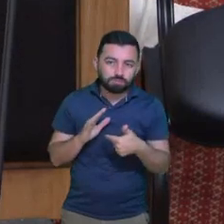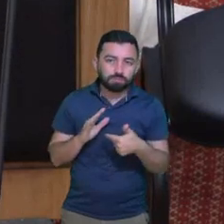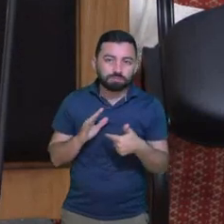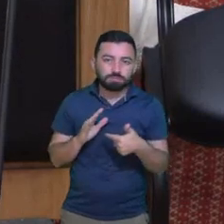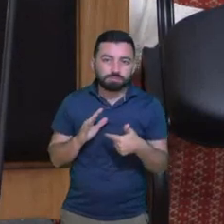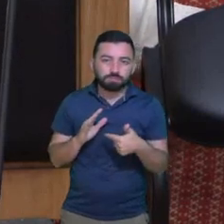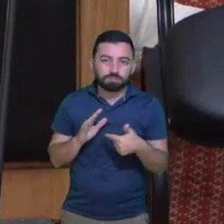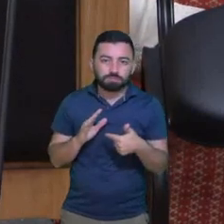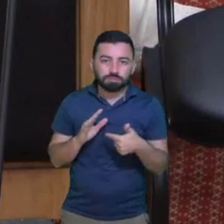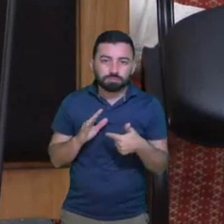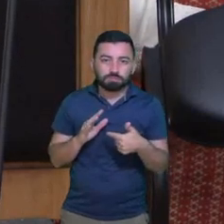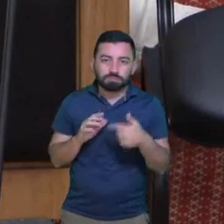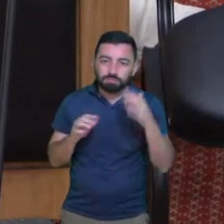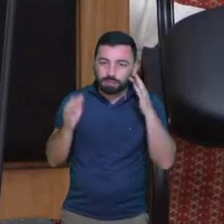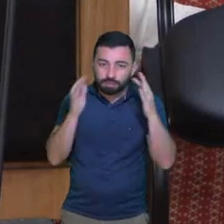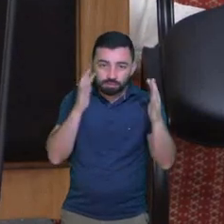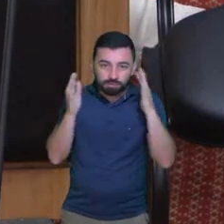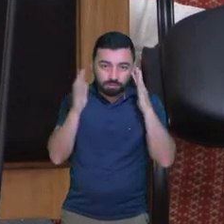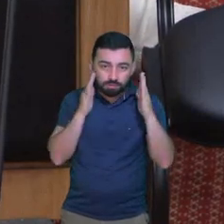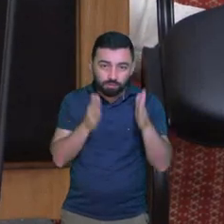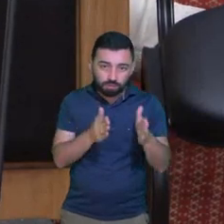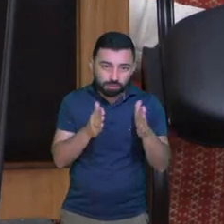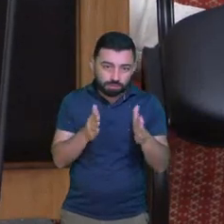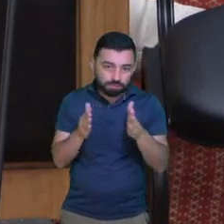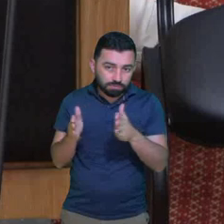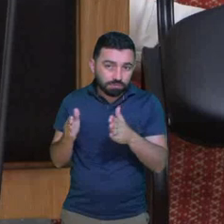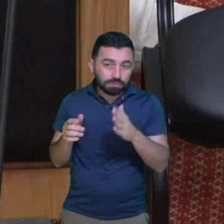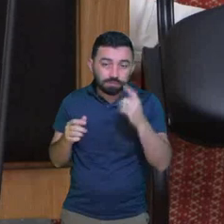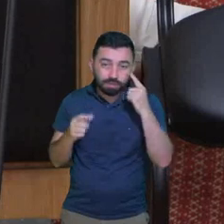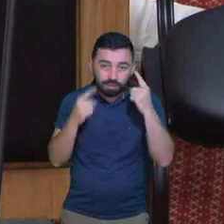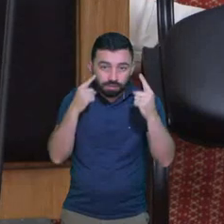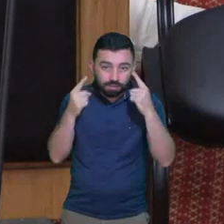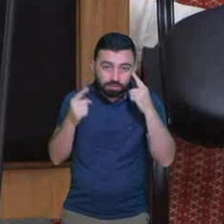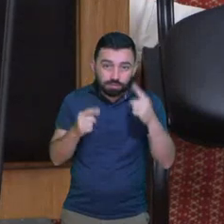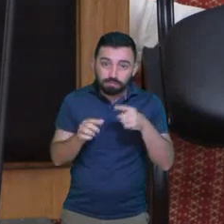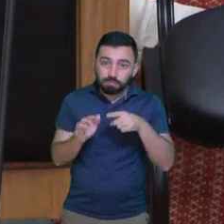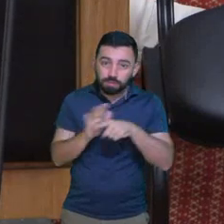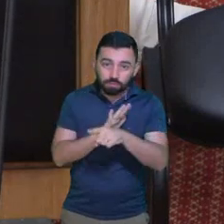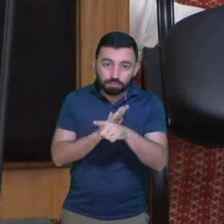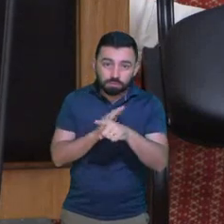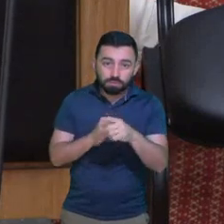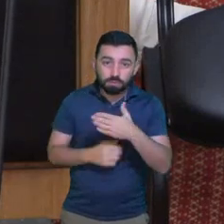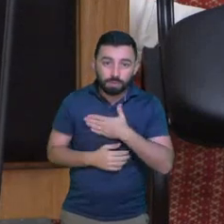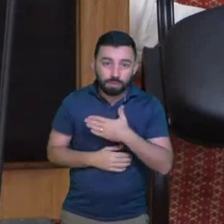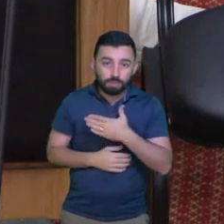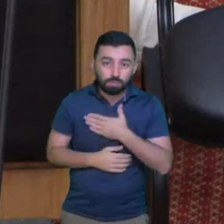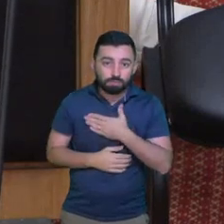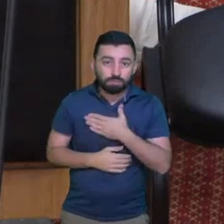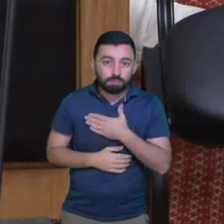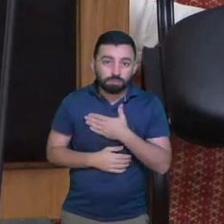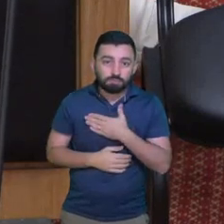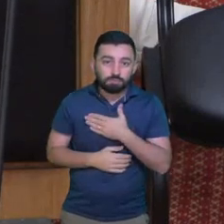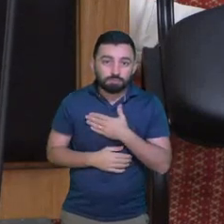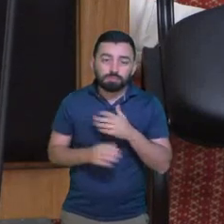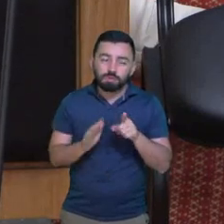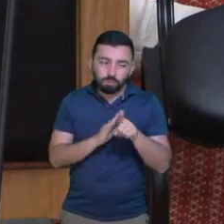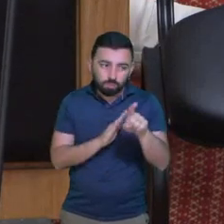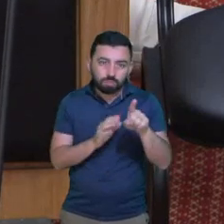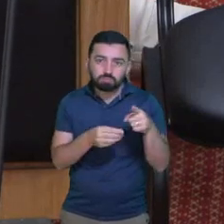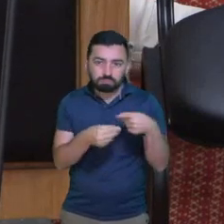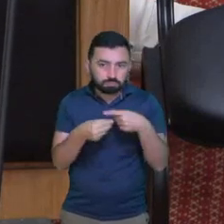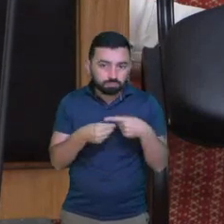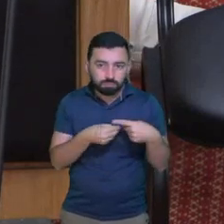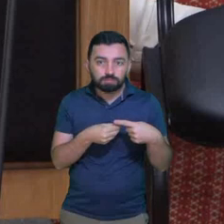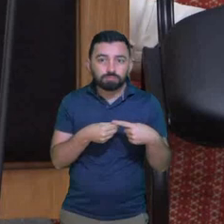eh pensa e organiza reorganiza as ideias e consulta por exemplo no meu caso eu consulto os municípios E aí a